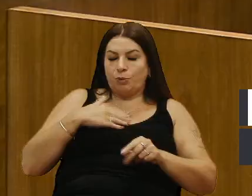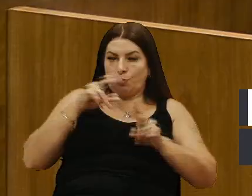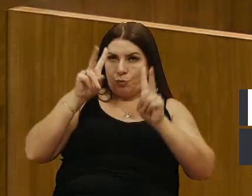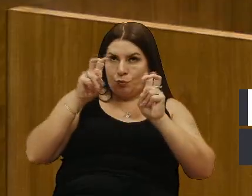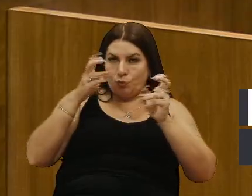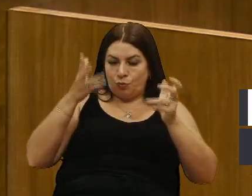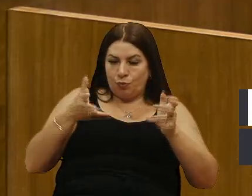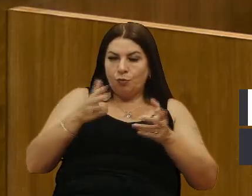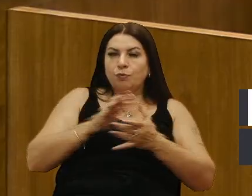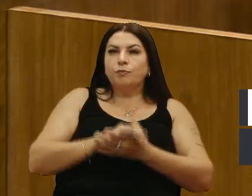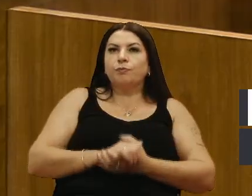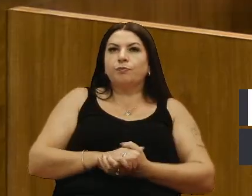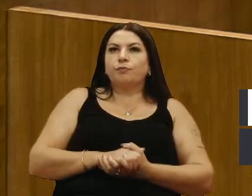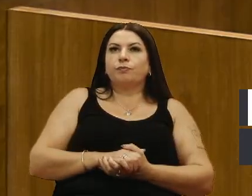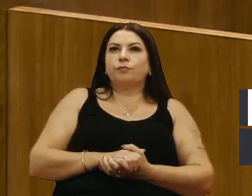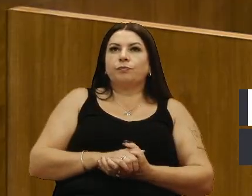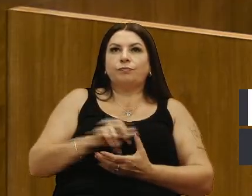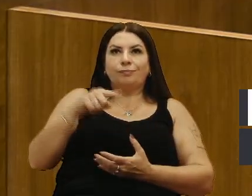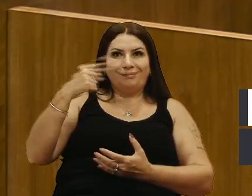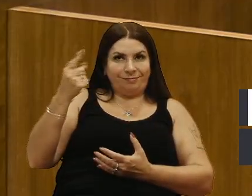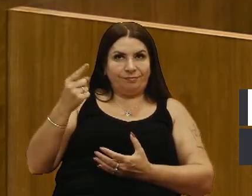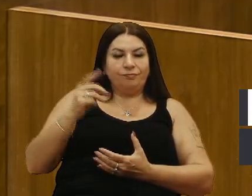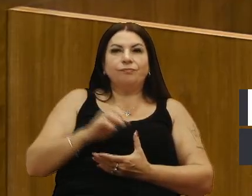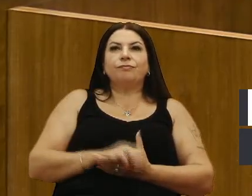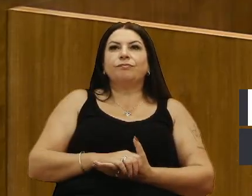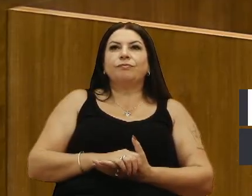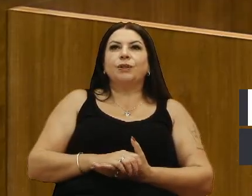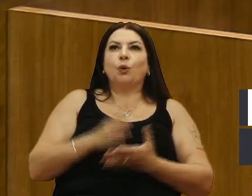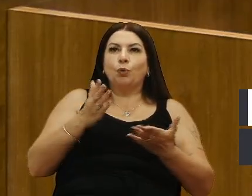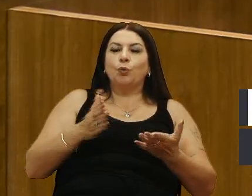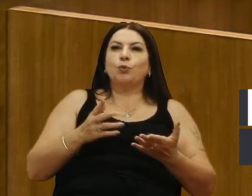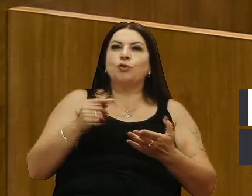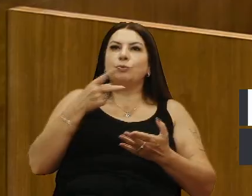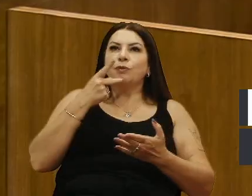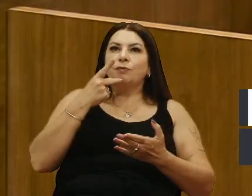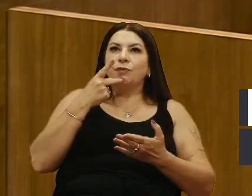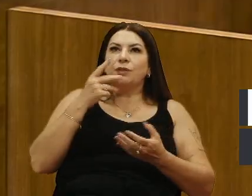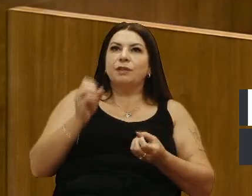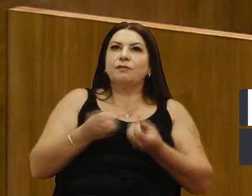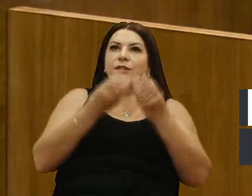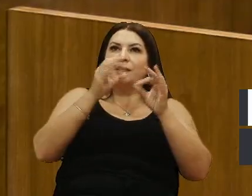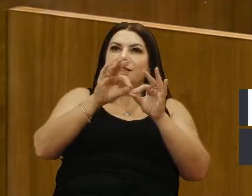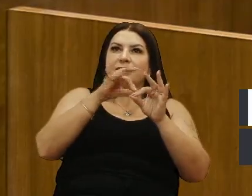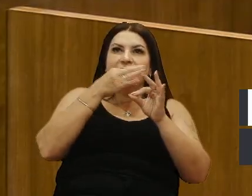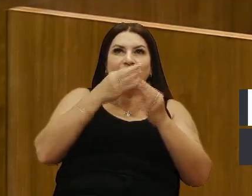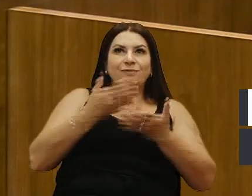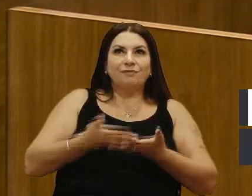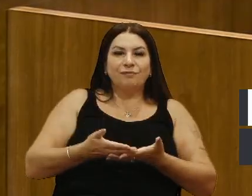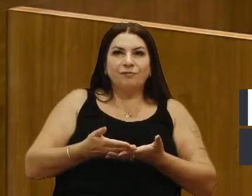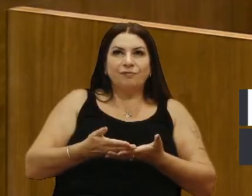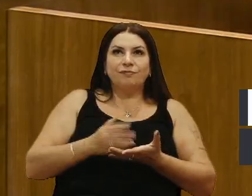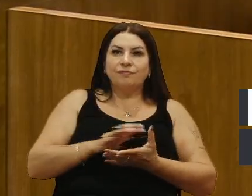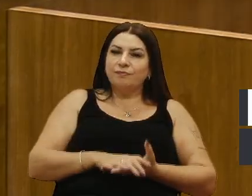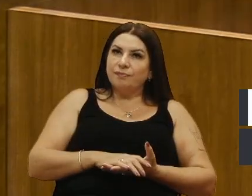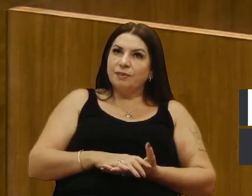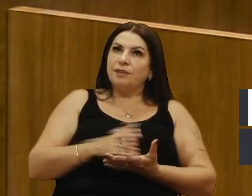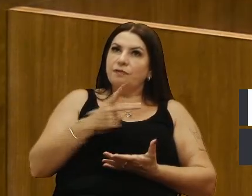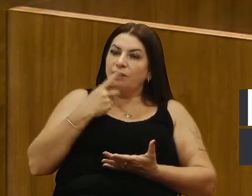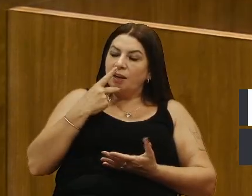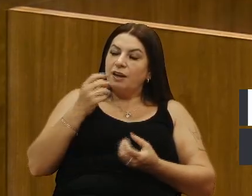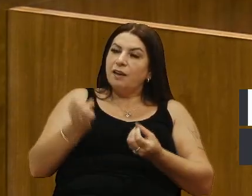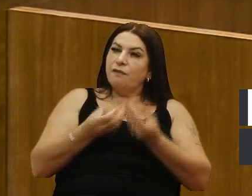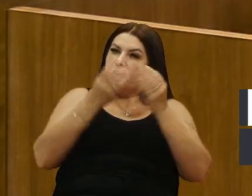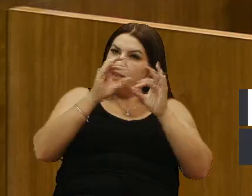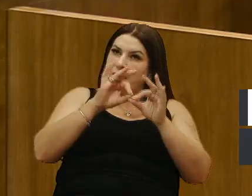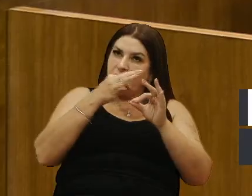assunto hoje aqui é outro. Hoje eu venho para falar de Festa da Uva. E falar de Festa